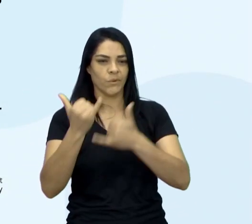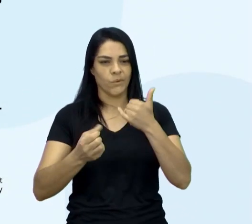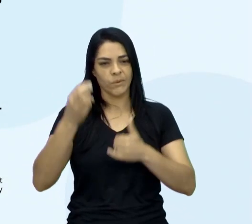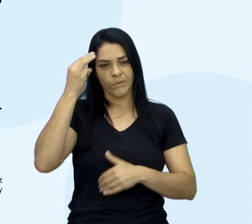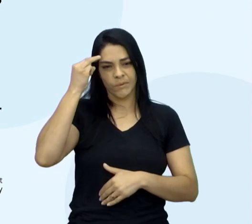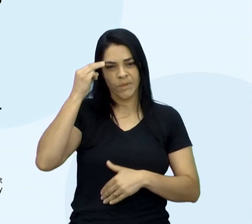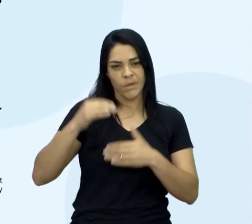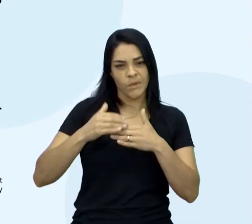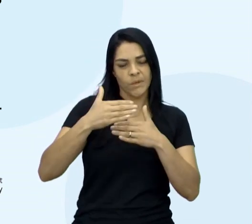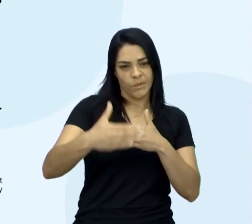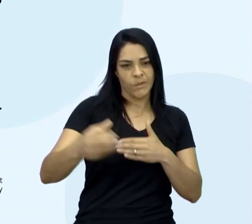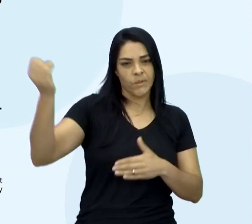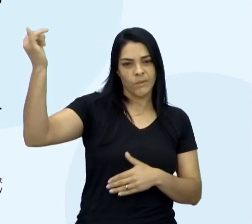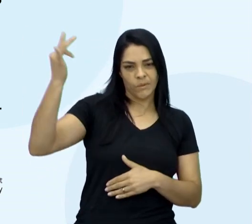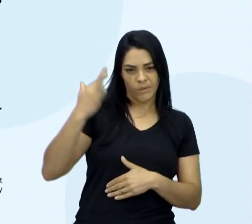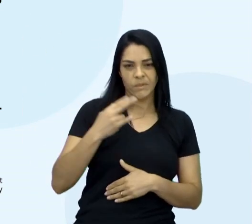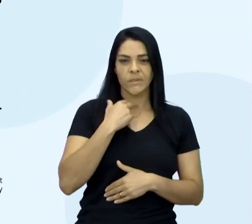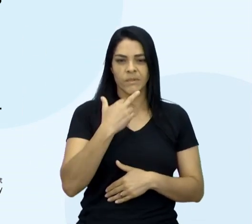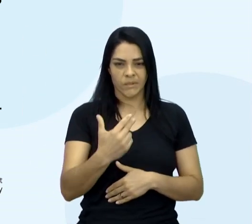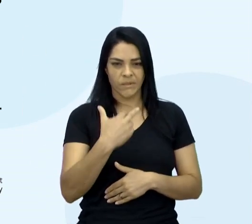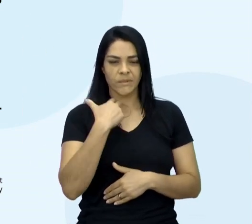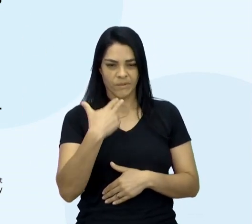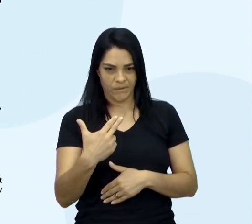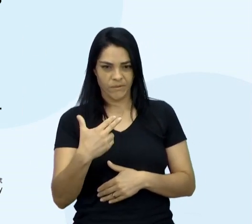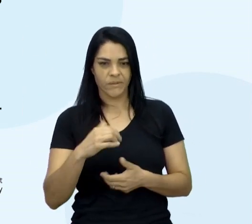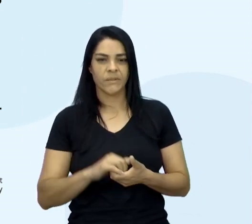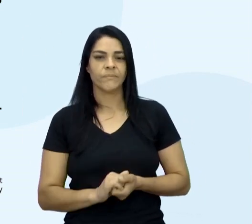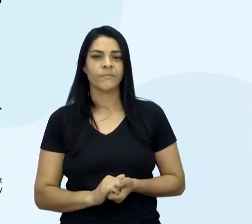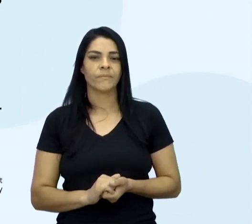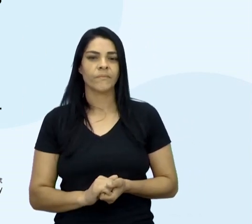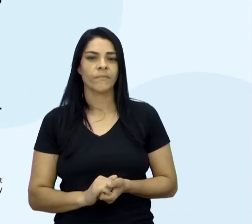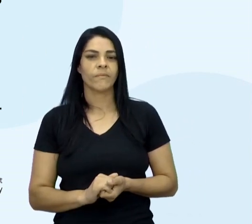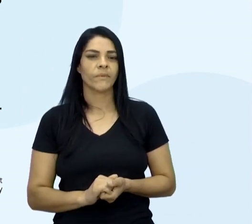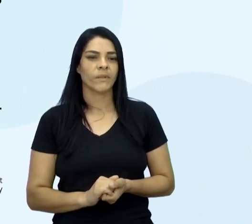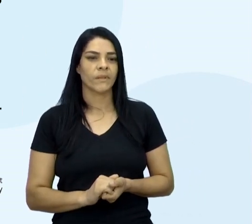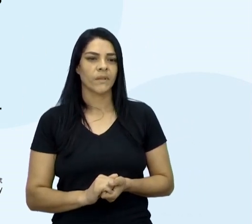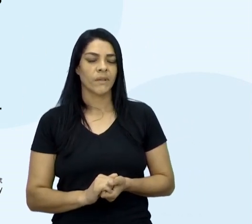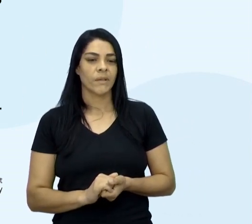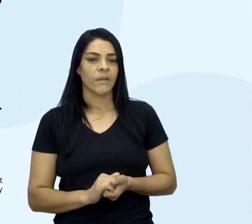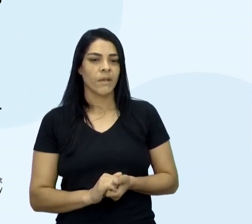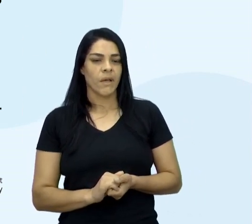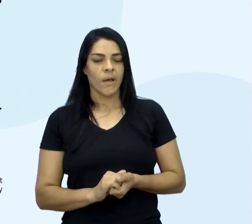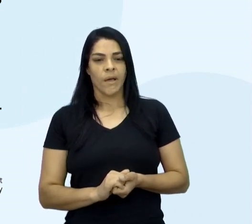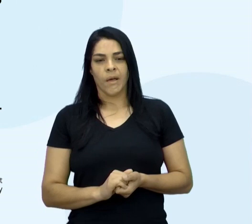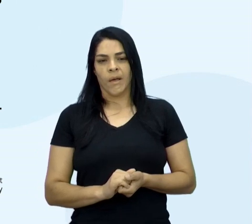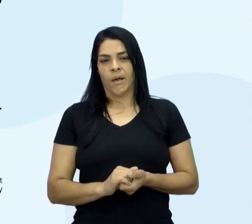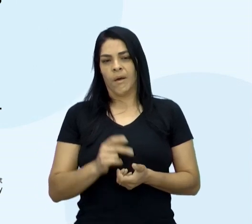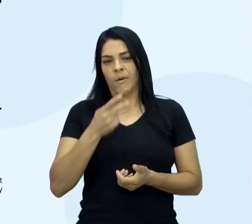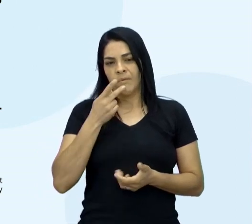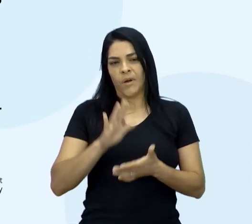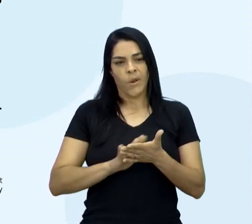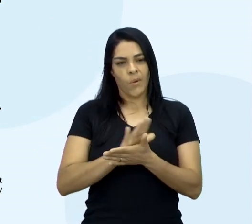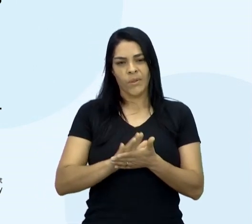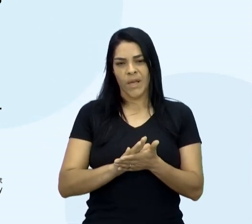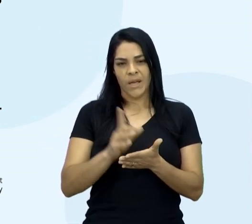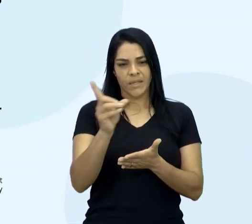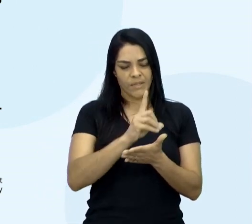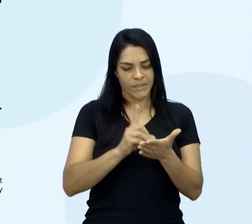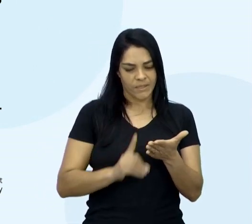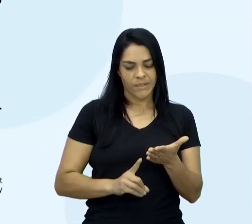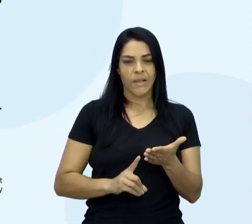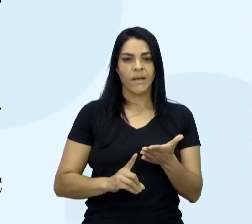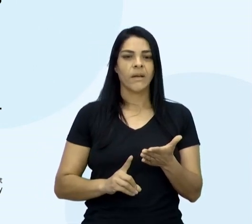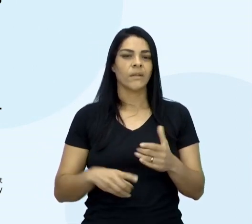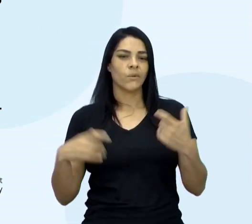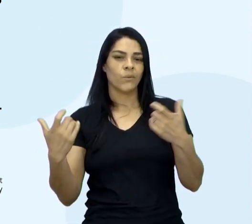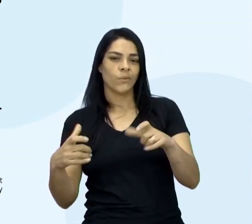com a sequência de cores luminosas aí, né? Sequência luminosa de cores, mas a gente não falou aí sobre o design, a